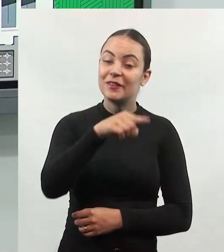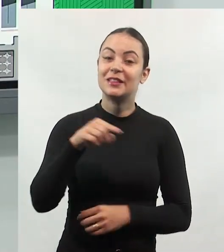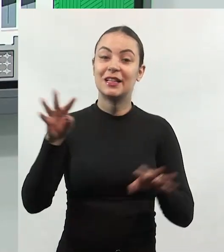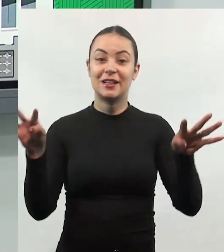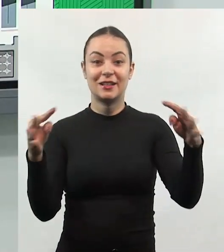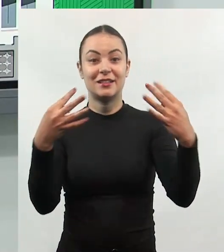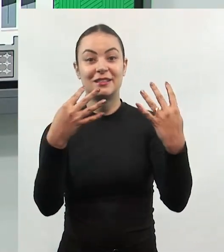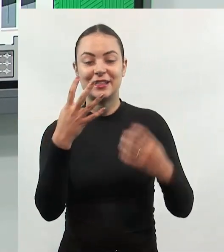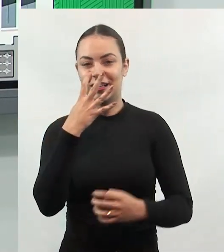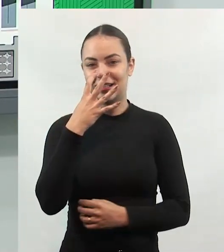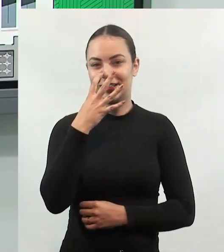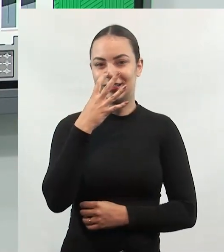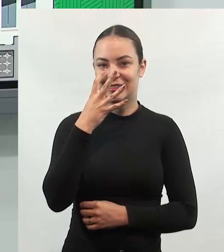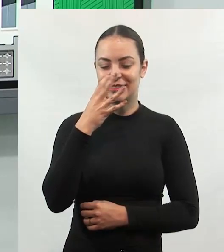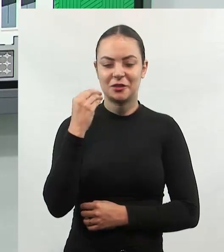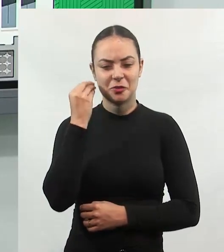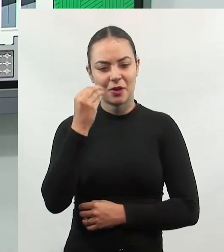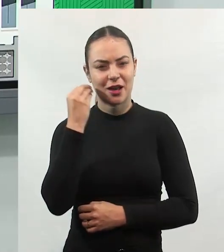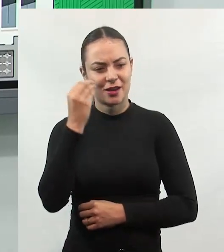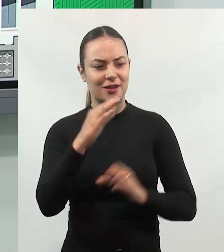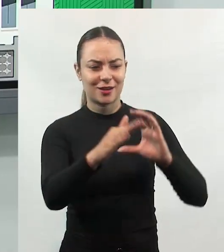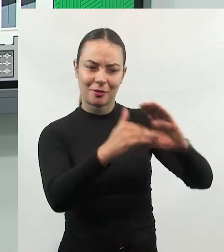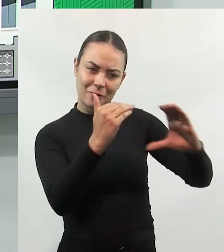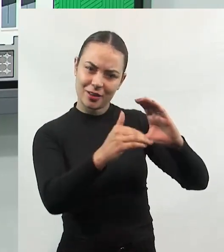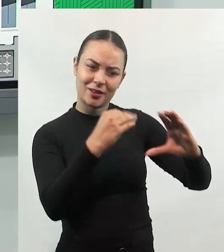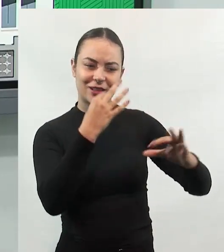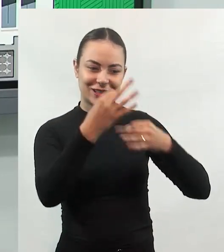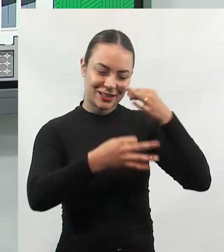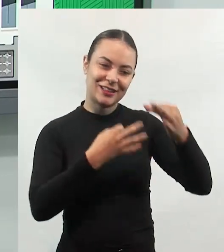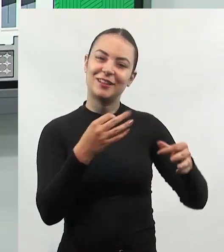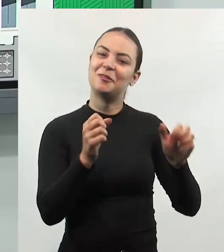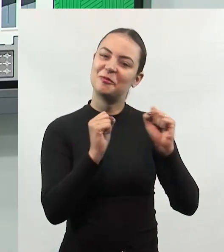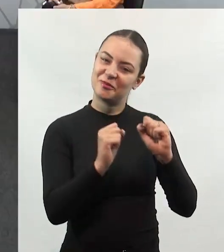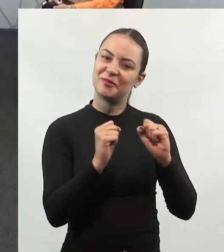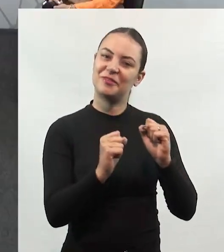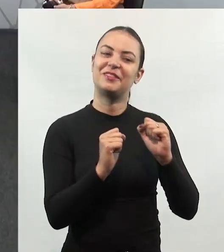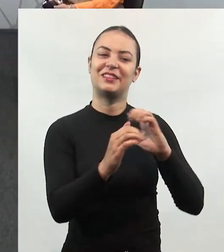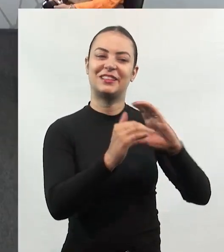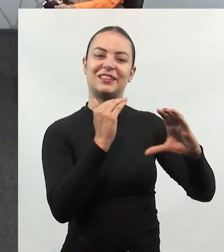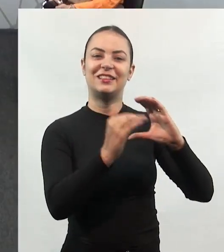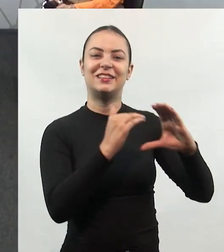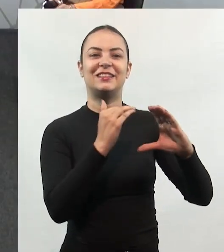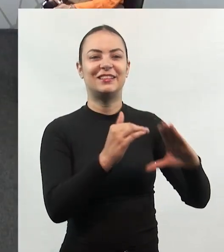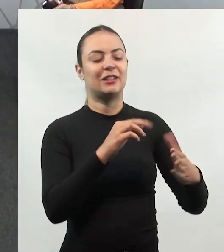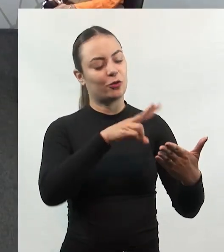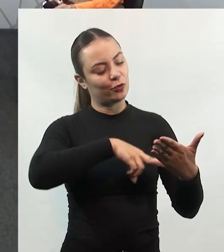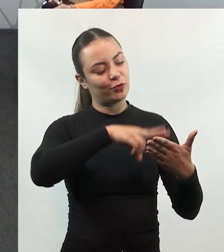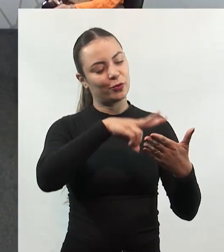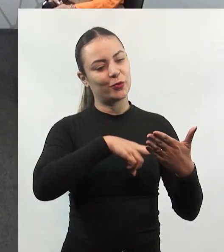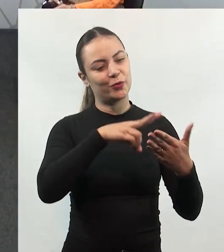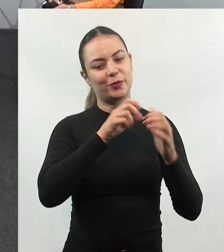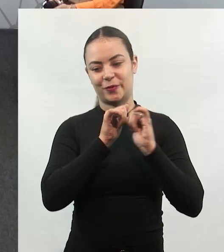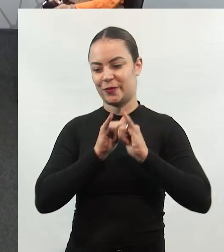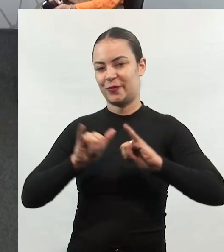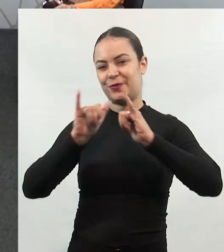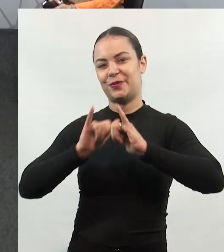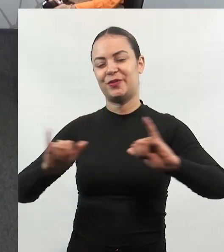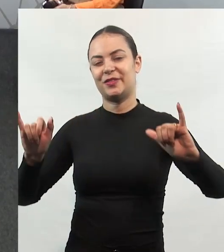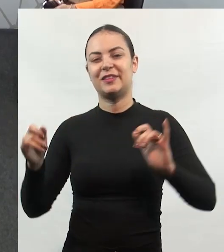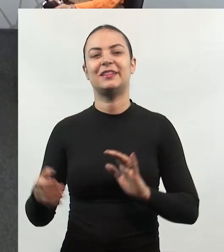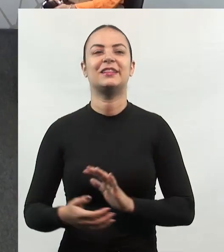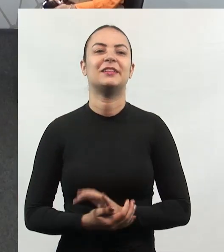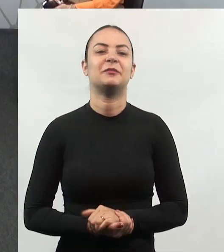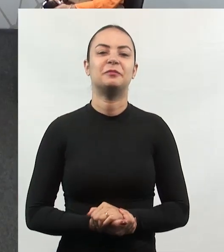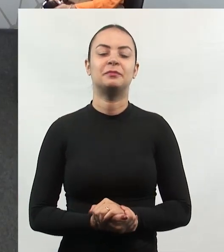algumas experiências. Então, sobre o durante, que eu acho que é o foco, né, do nosso trabalho, é o foco da